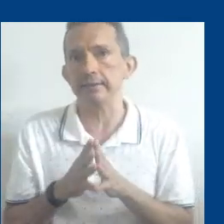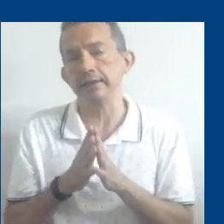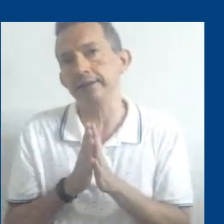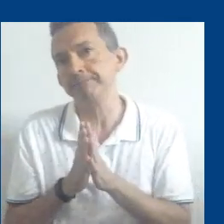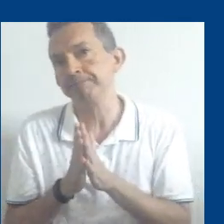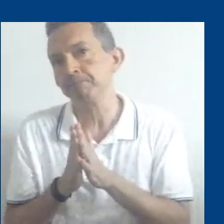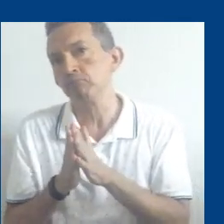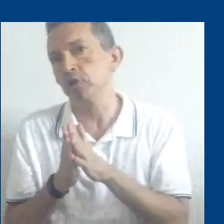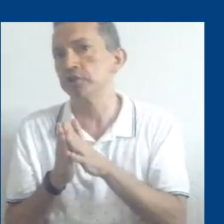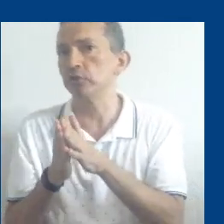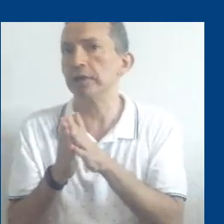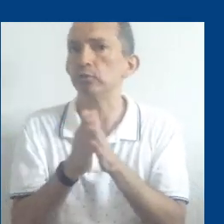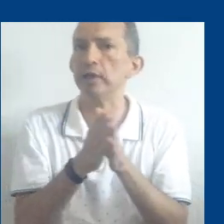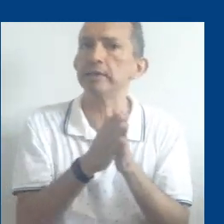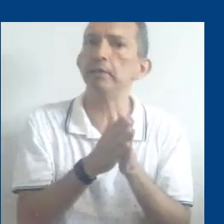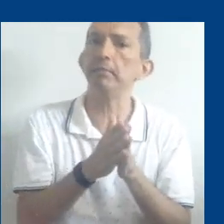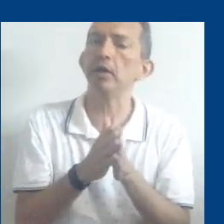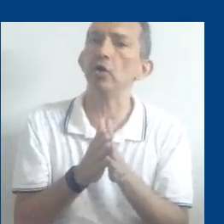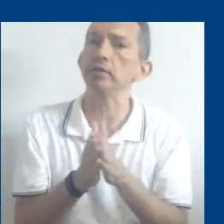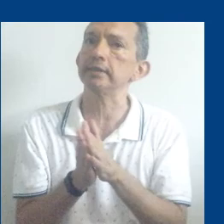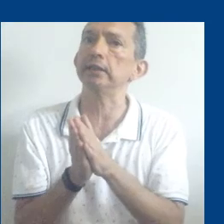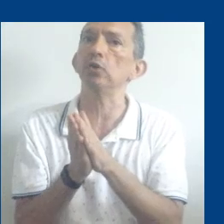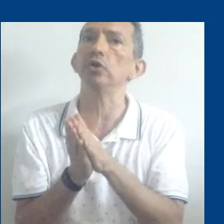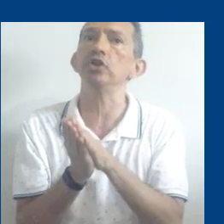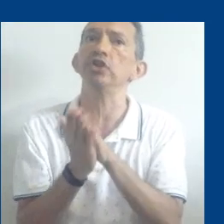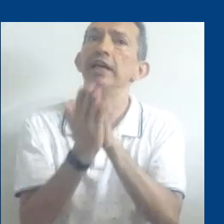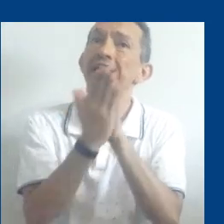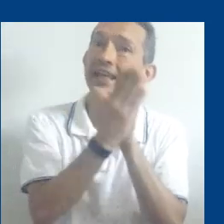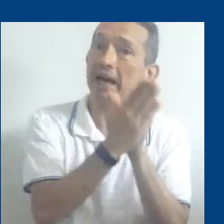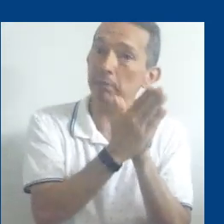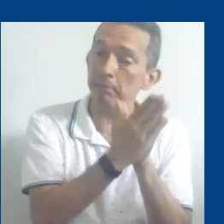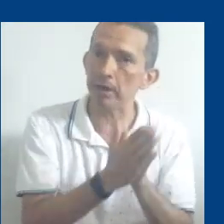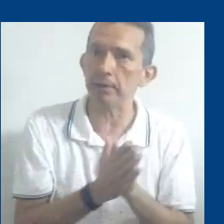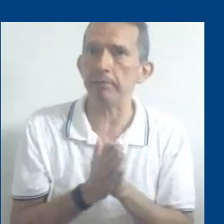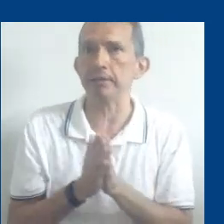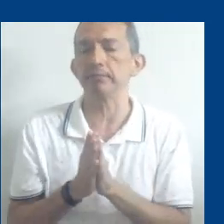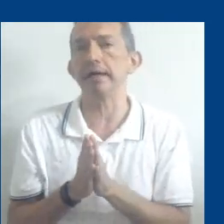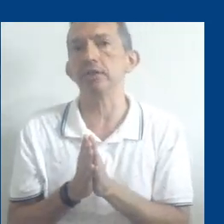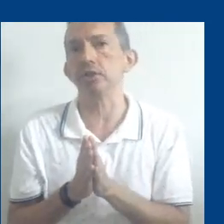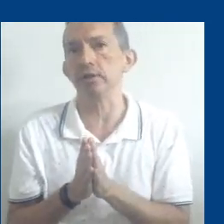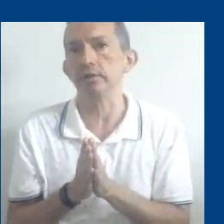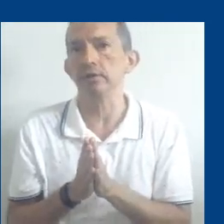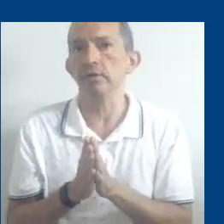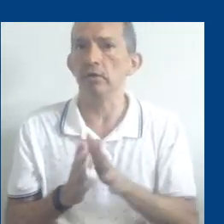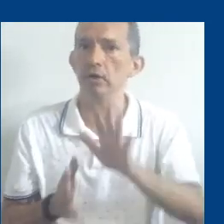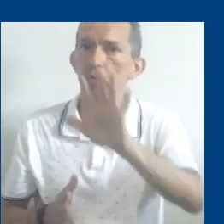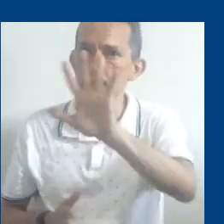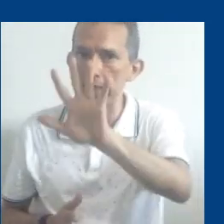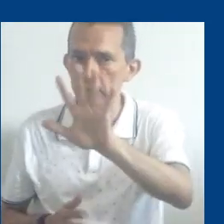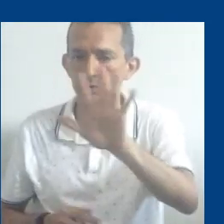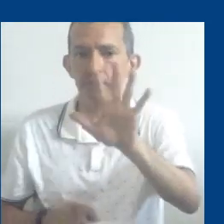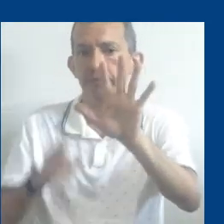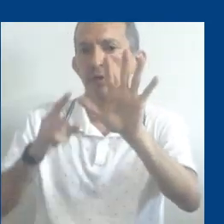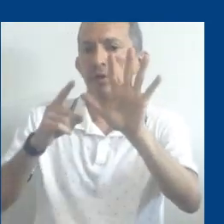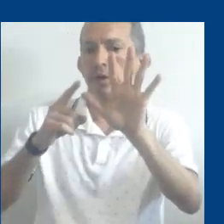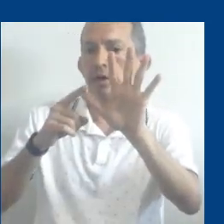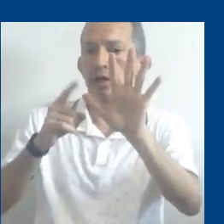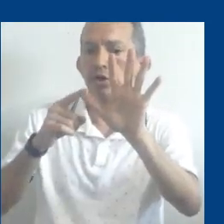organelas, né, que são de natureza membranosas, que têm origem na membrana plasmática. Olha,